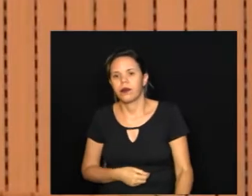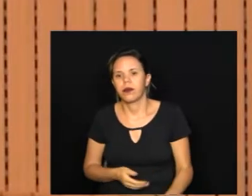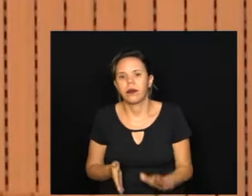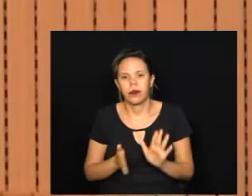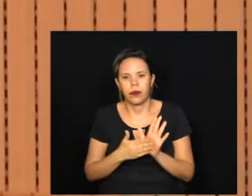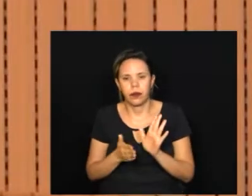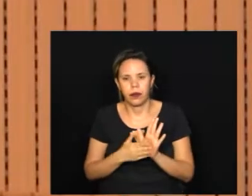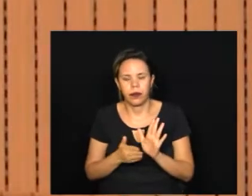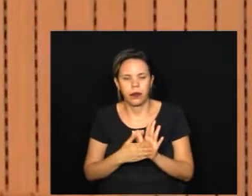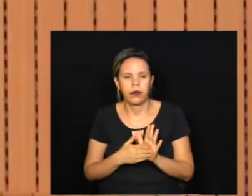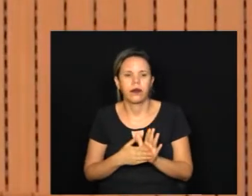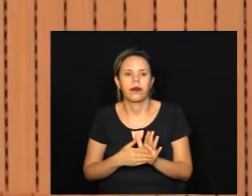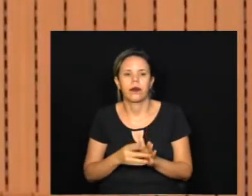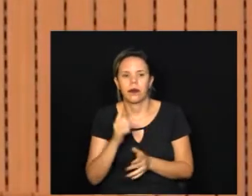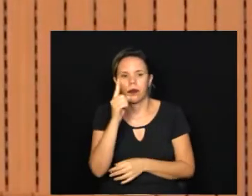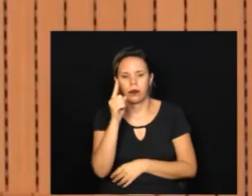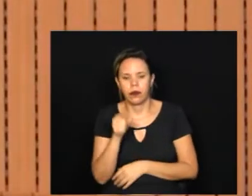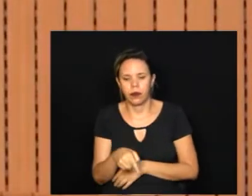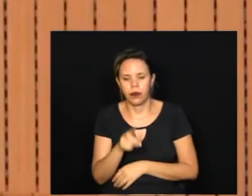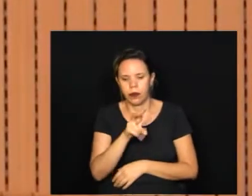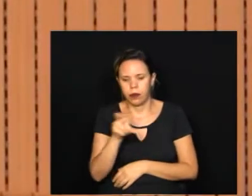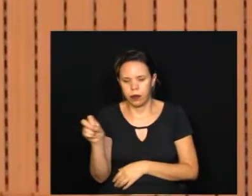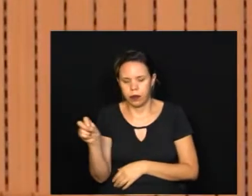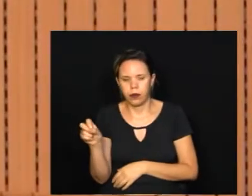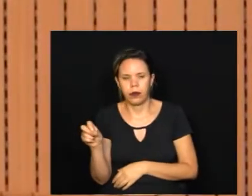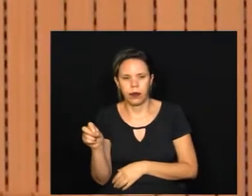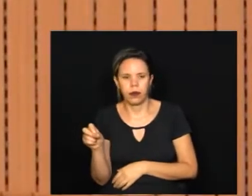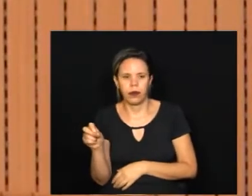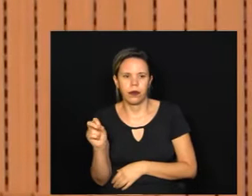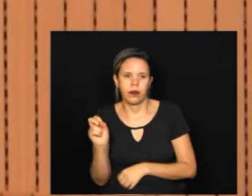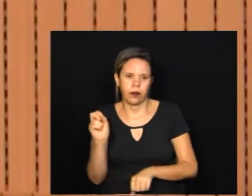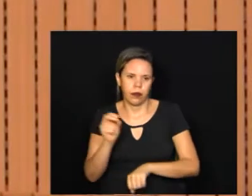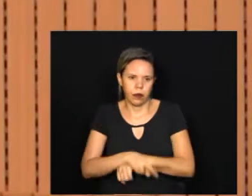propondo a extinção de 1.150 cargos de comissão,